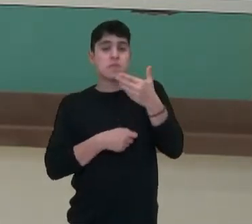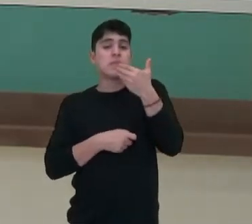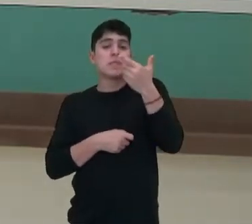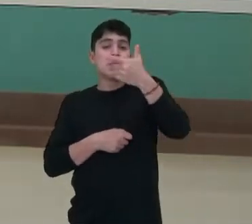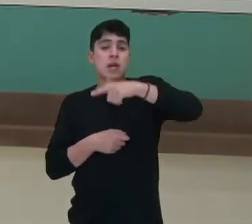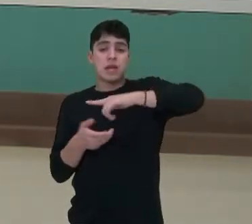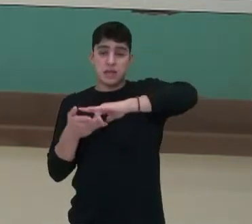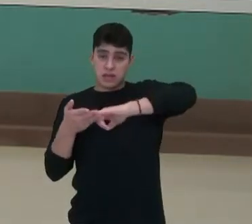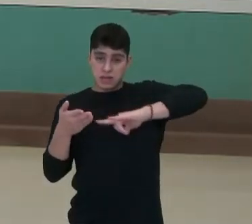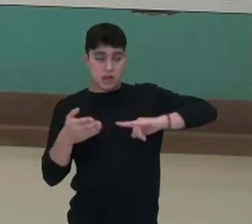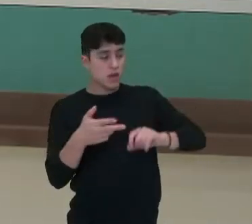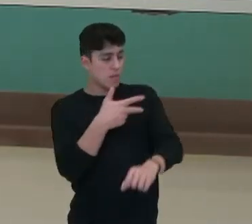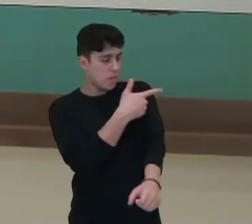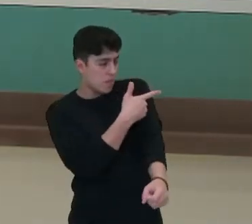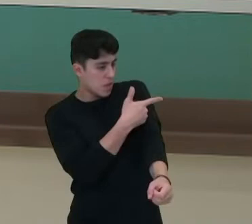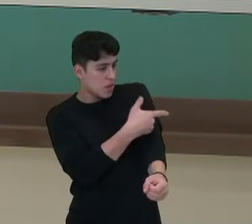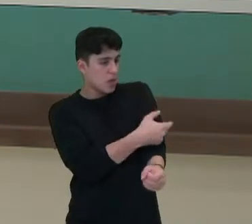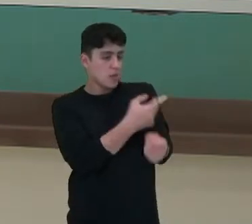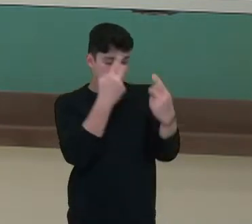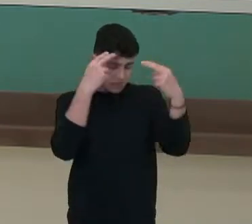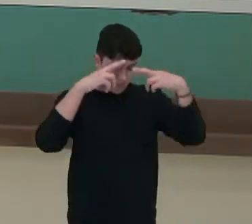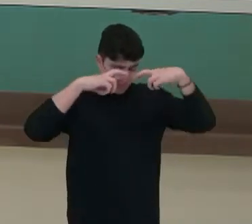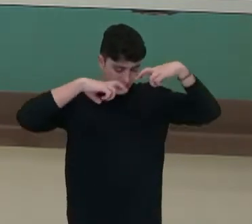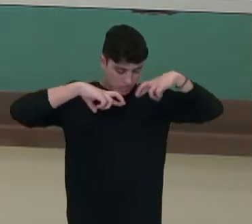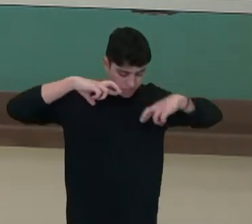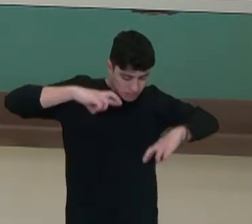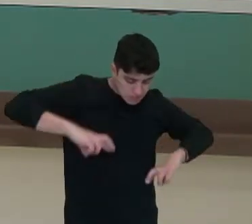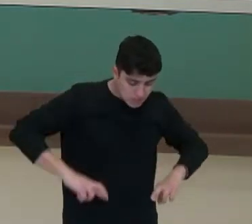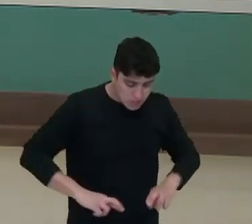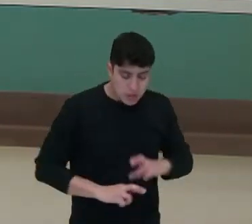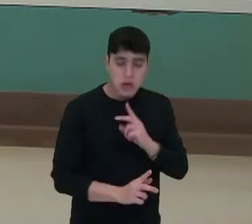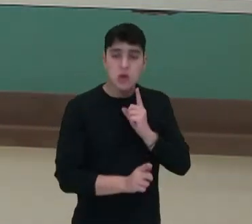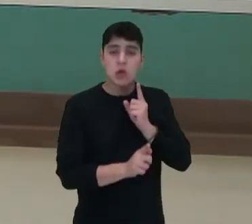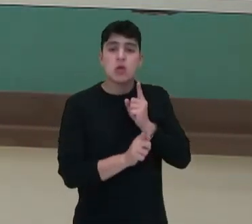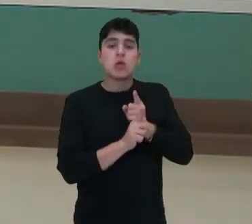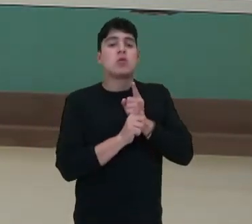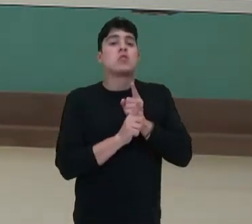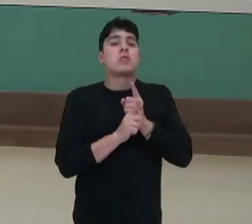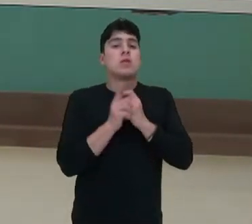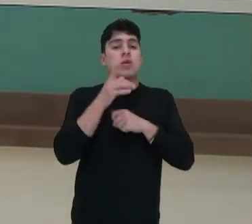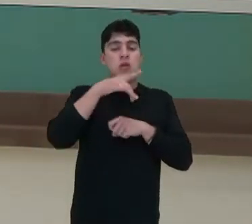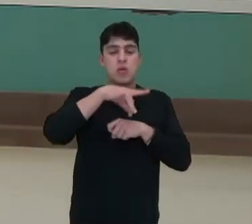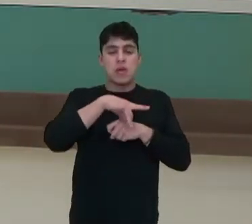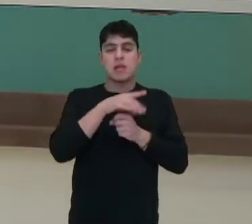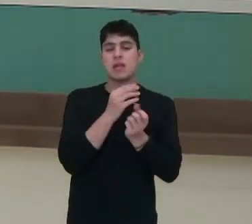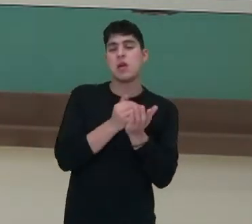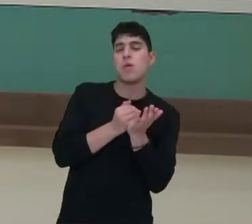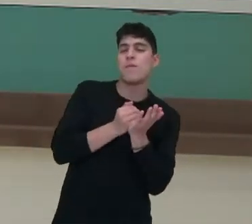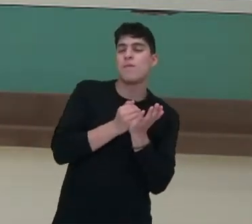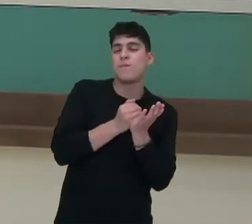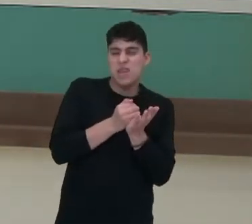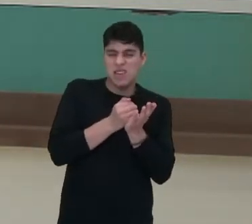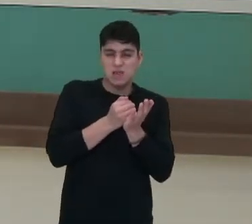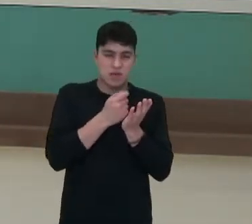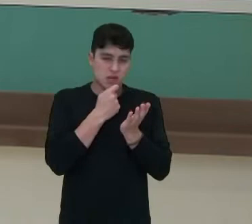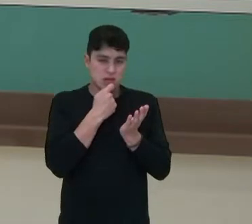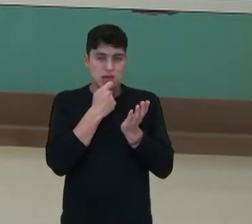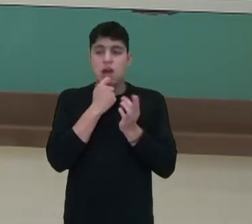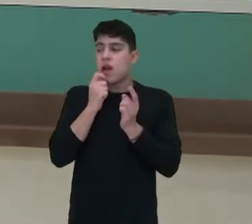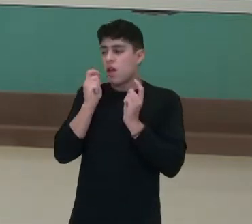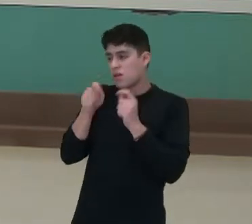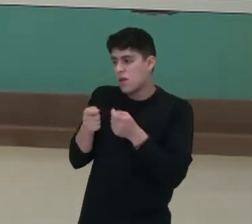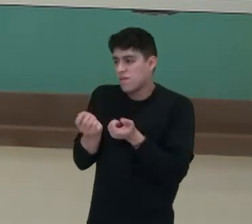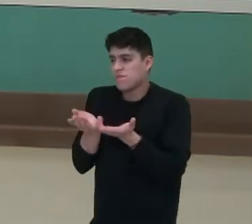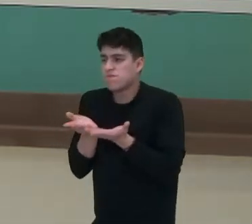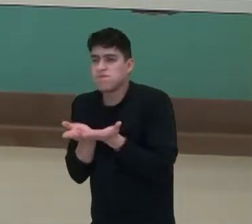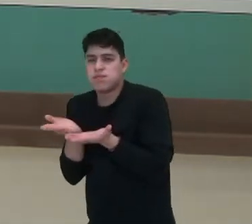ser solicitados e descobrir uma doença no início, que ela pode ser tratada